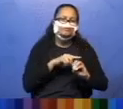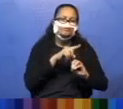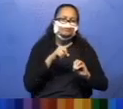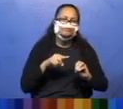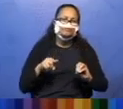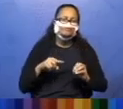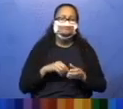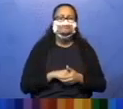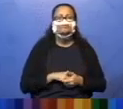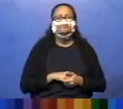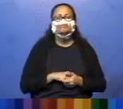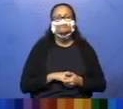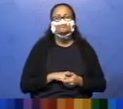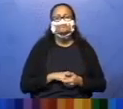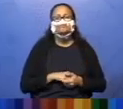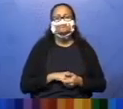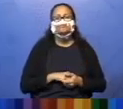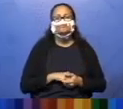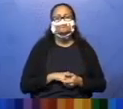direitinho.